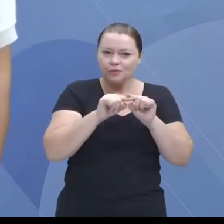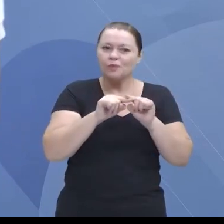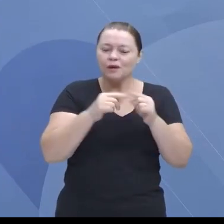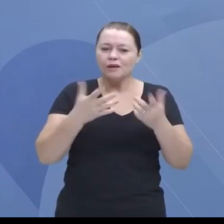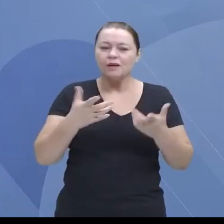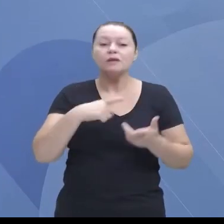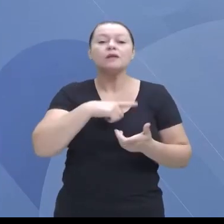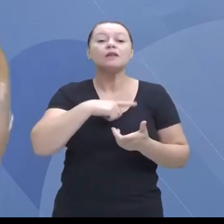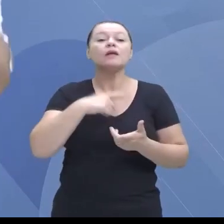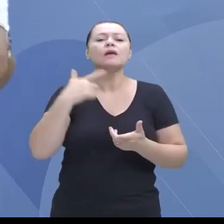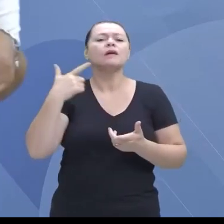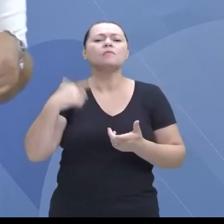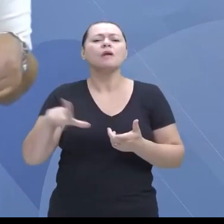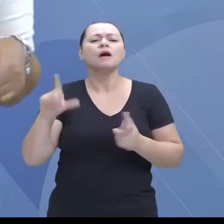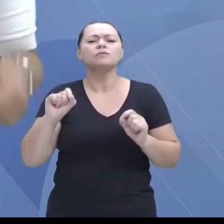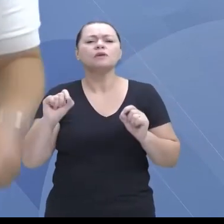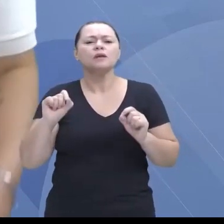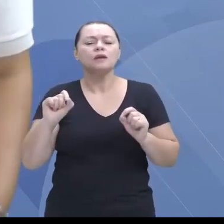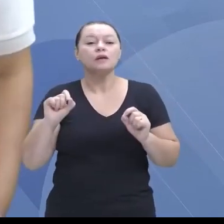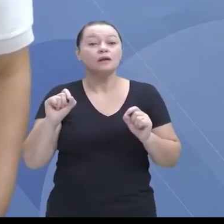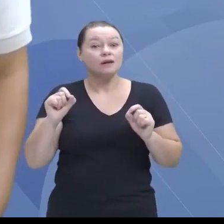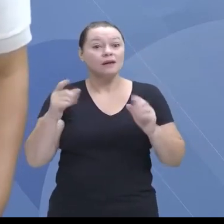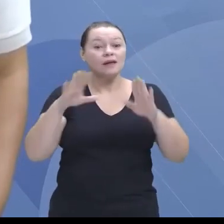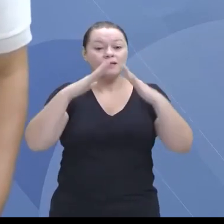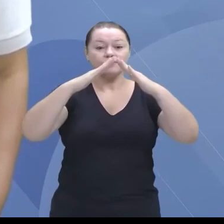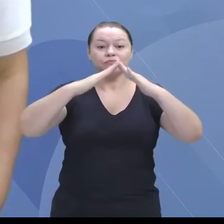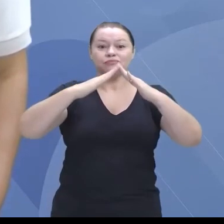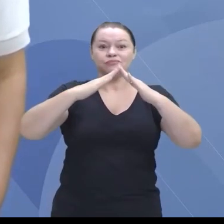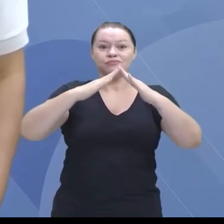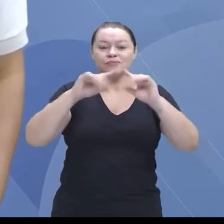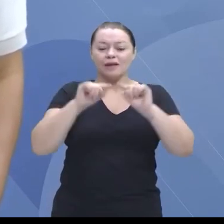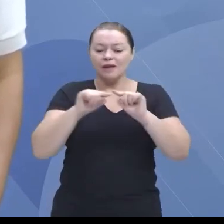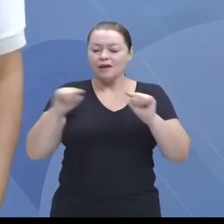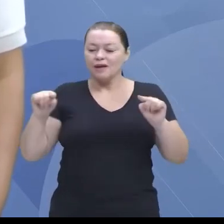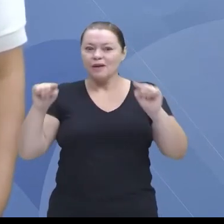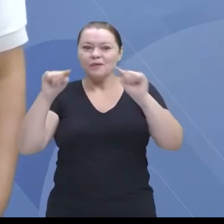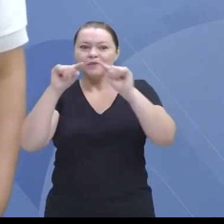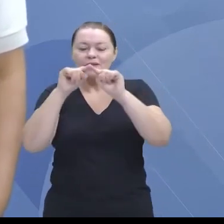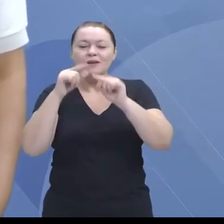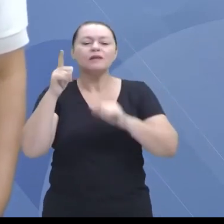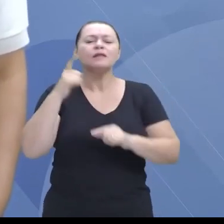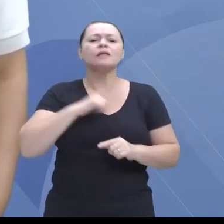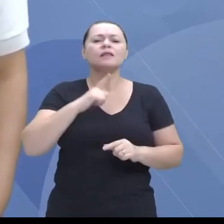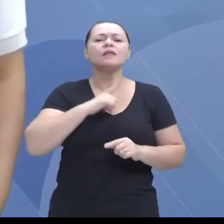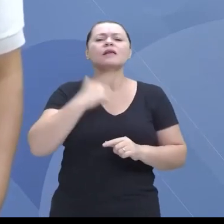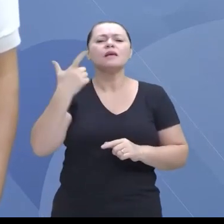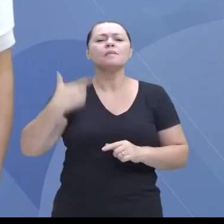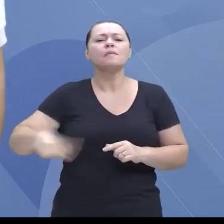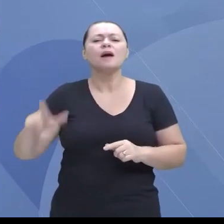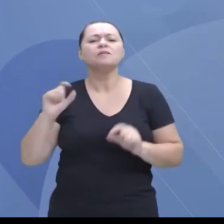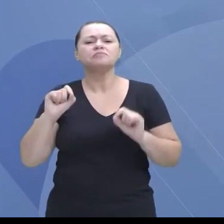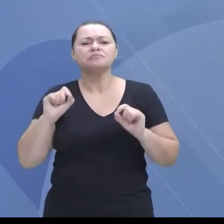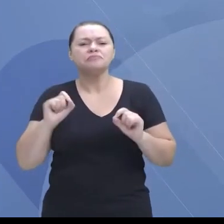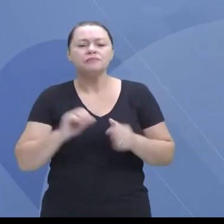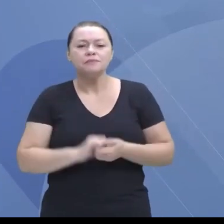O telhado da casa, triângulo. E o que temos mais?